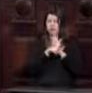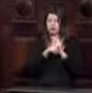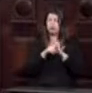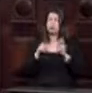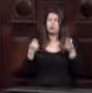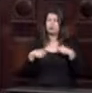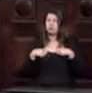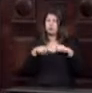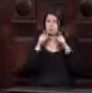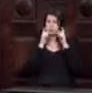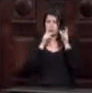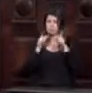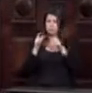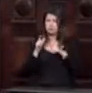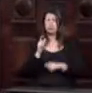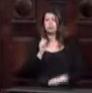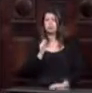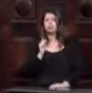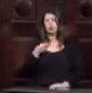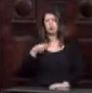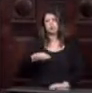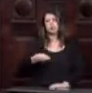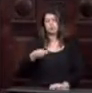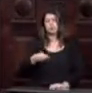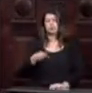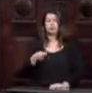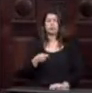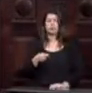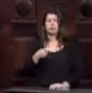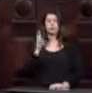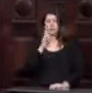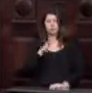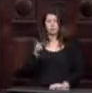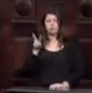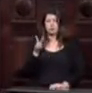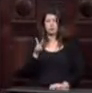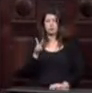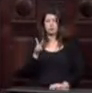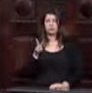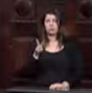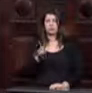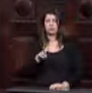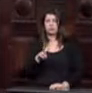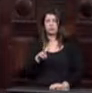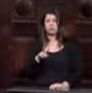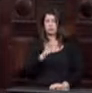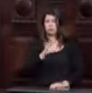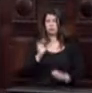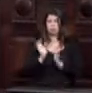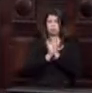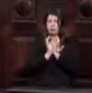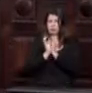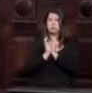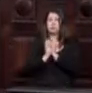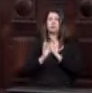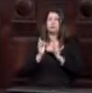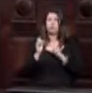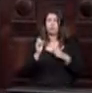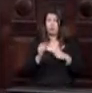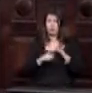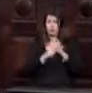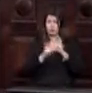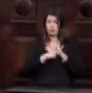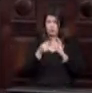serão consideradas as despesas obrigatórias liquidadas, observado o disposto nos artigos 1º e